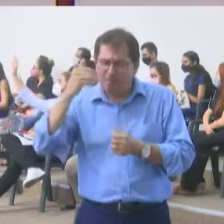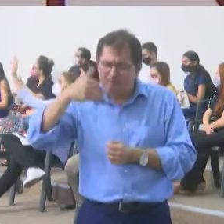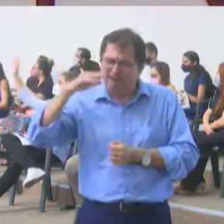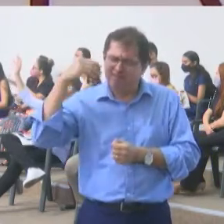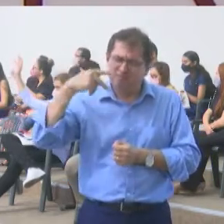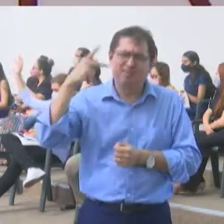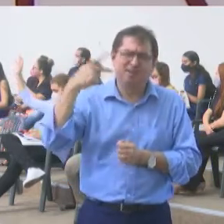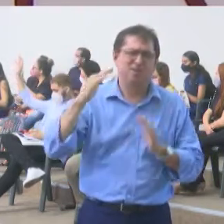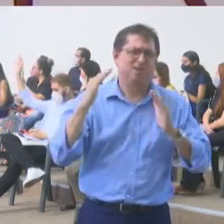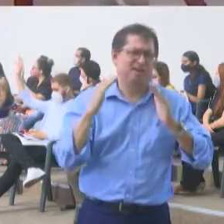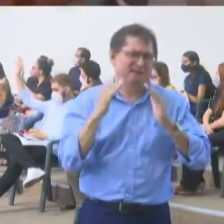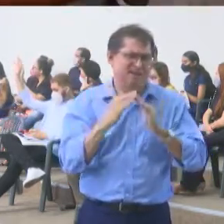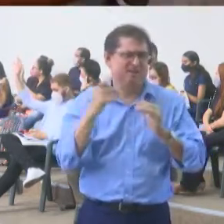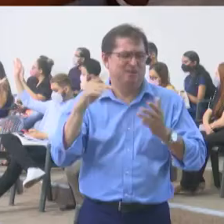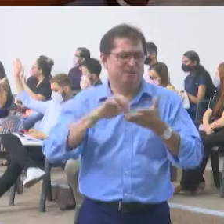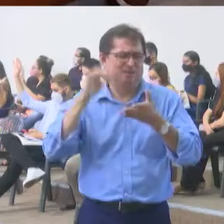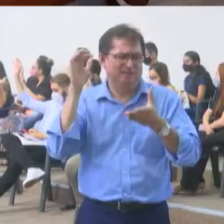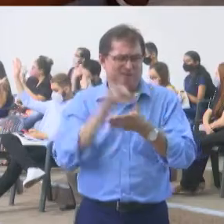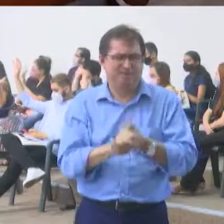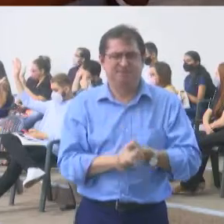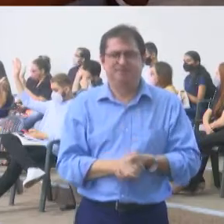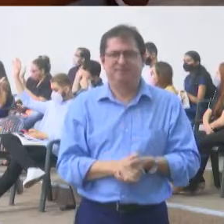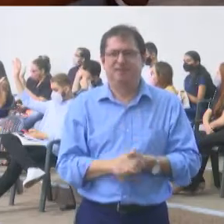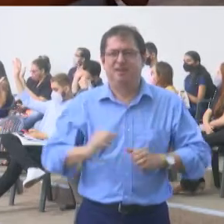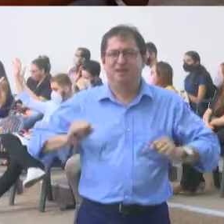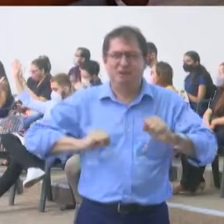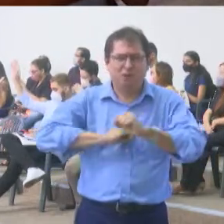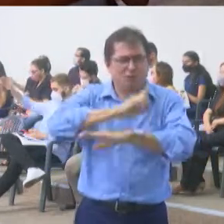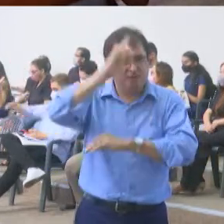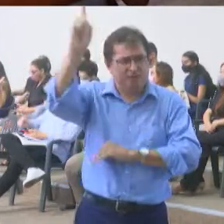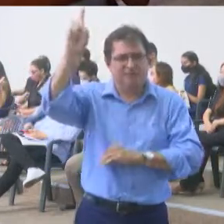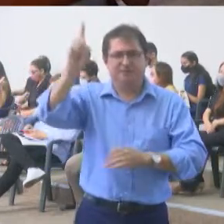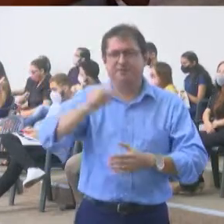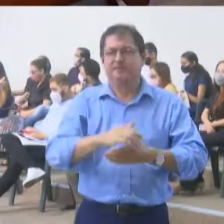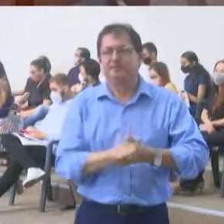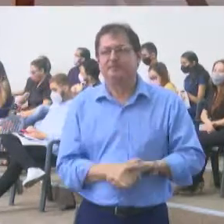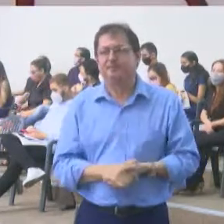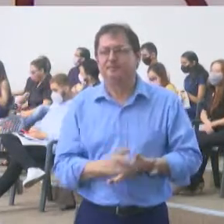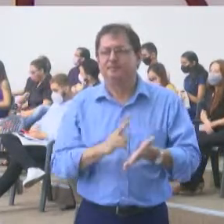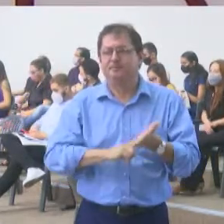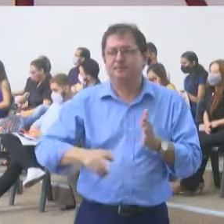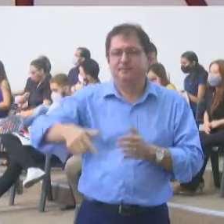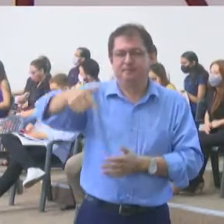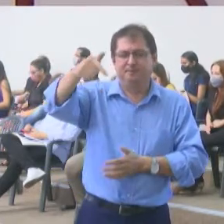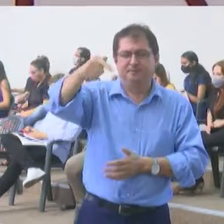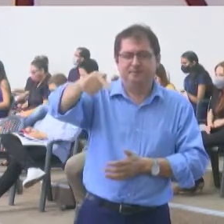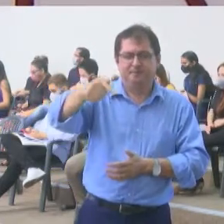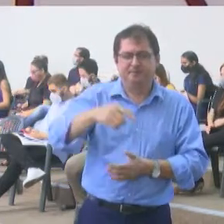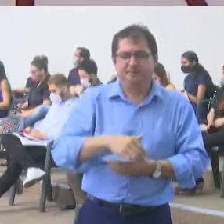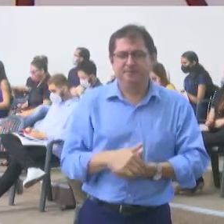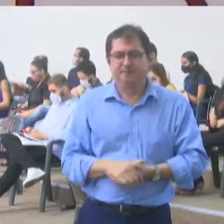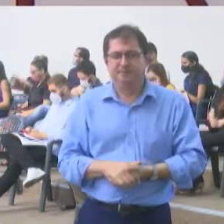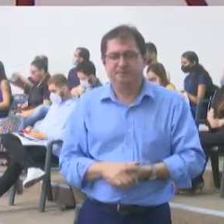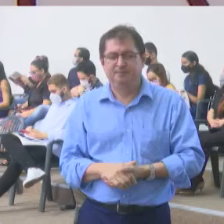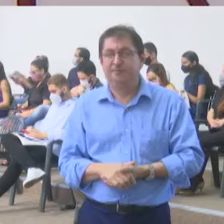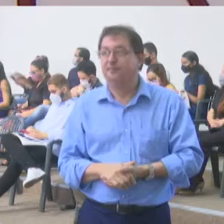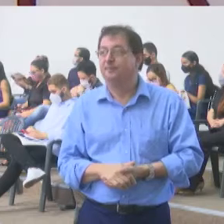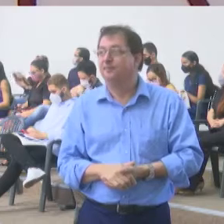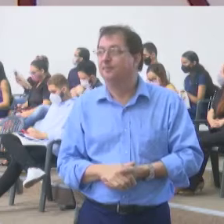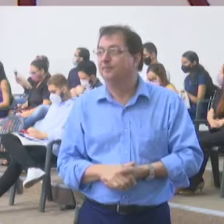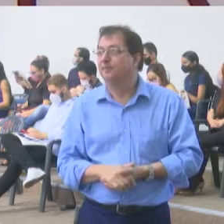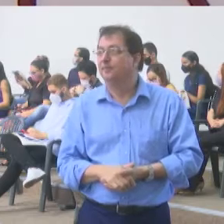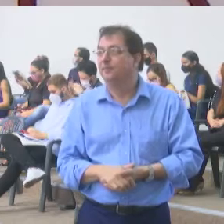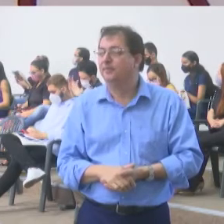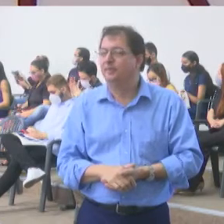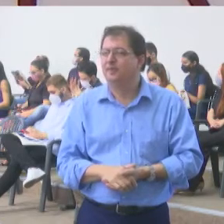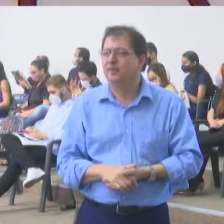casa, pelo seu casamento? Dê um brado de glória a Deus bem forte aqui nessa manhã. Versículo 7. Este era outrora o costume em